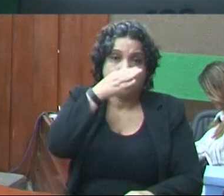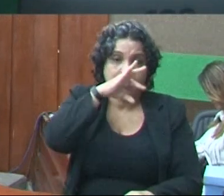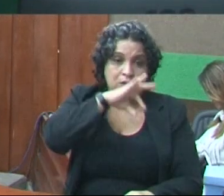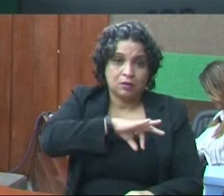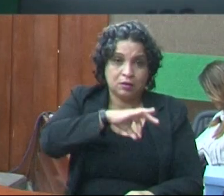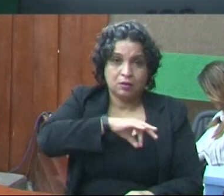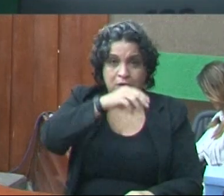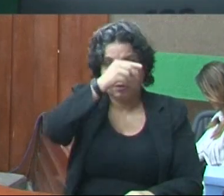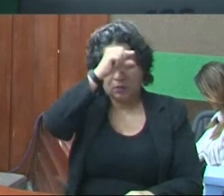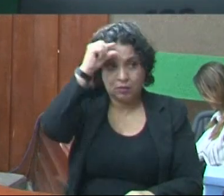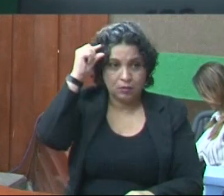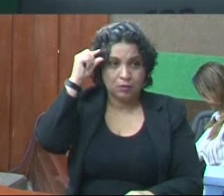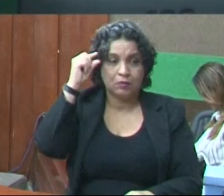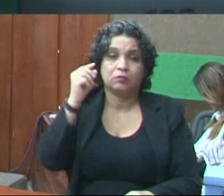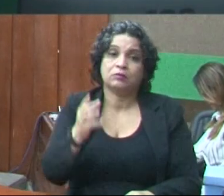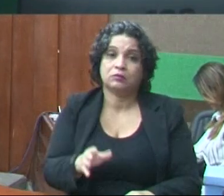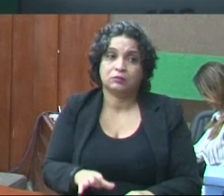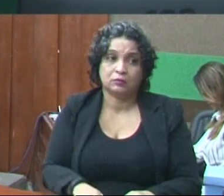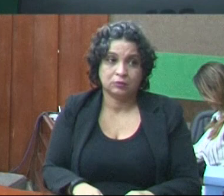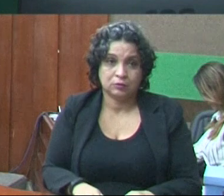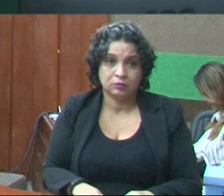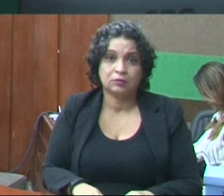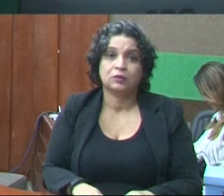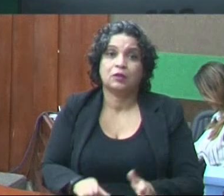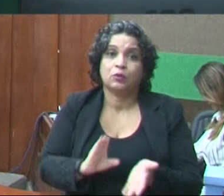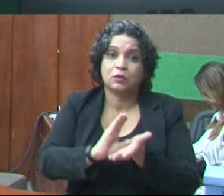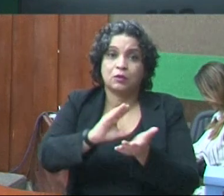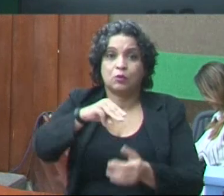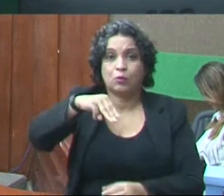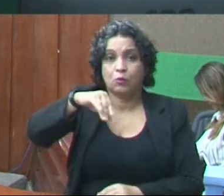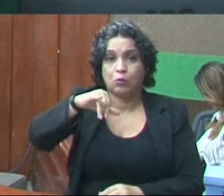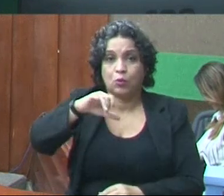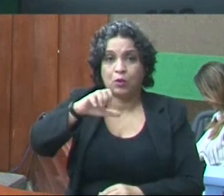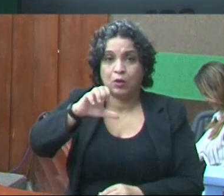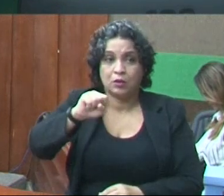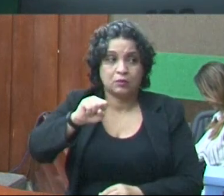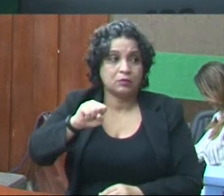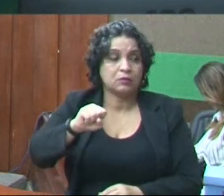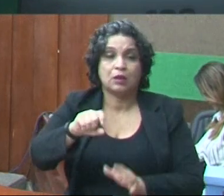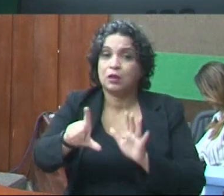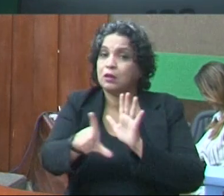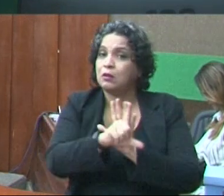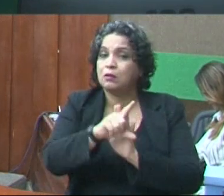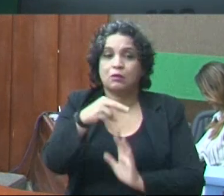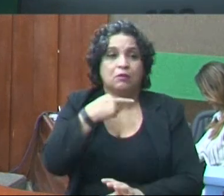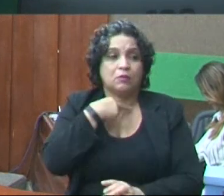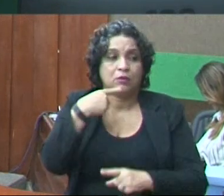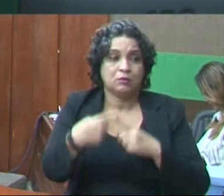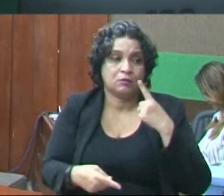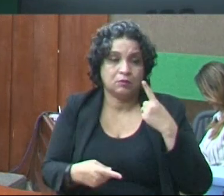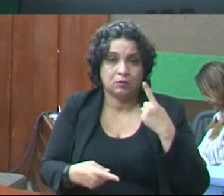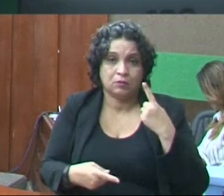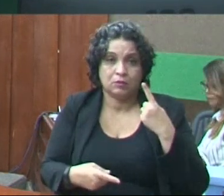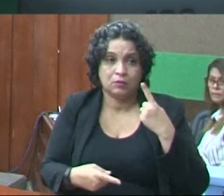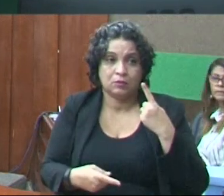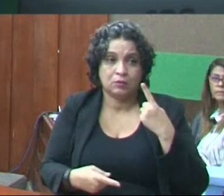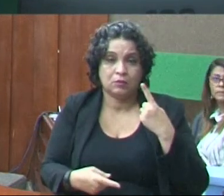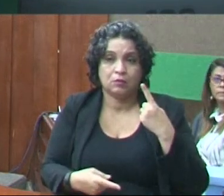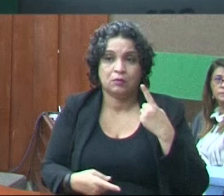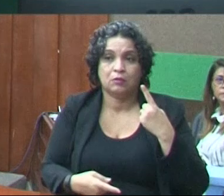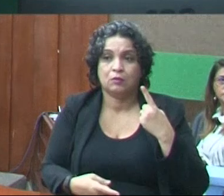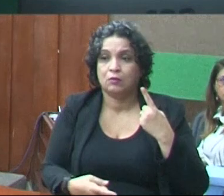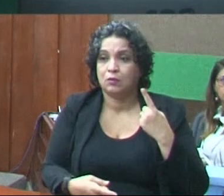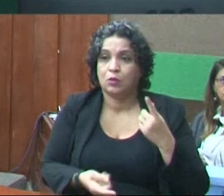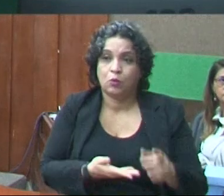salário do prefeito. Está na decisão do conselheiro Moisés. A lei não pode autorizar